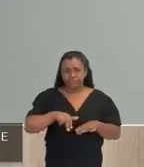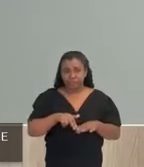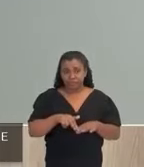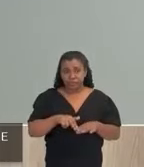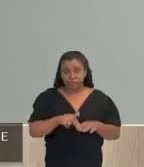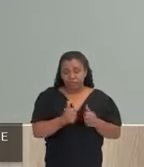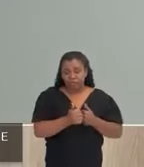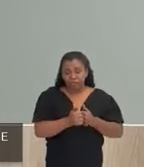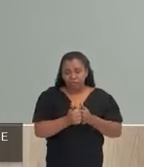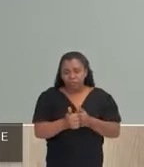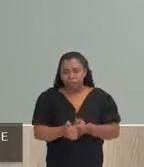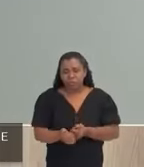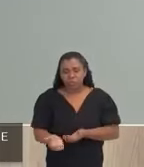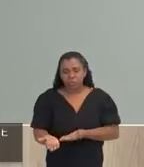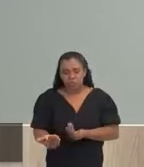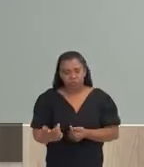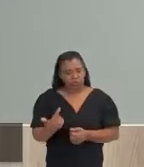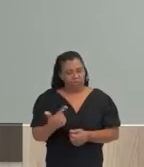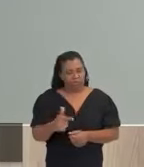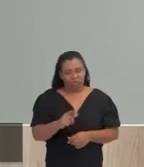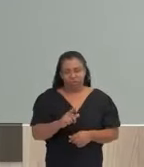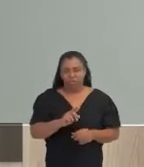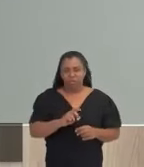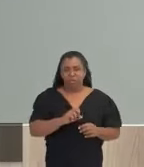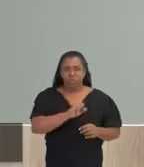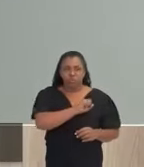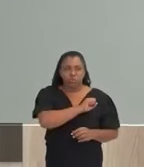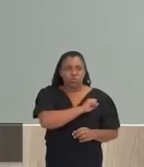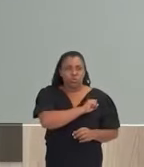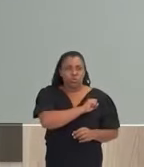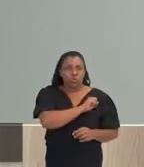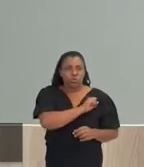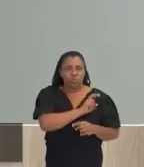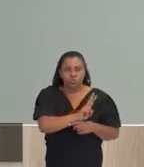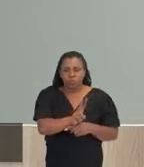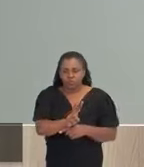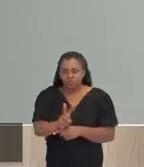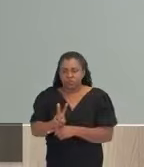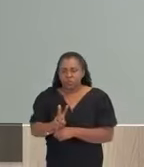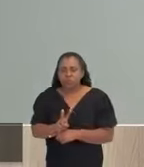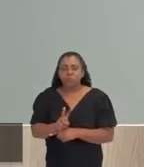não existe do supervisor do estágio e nem normalmente